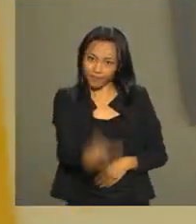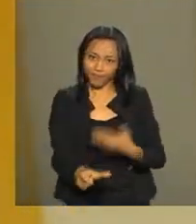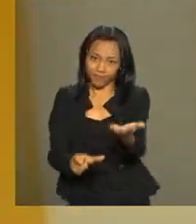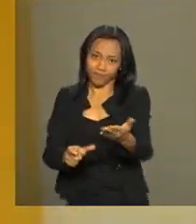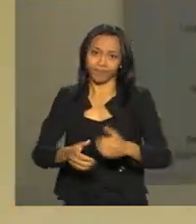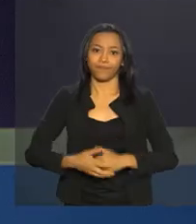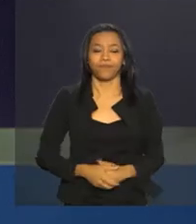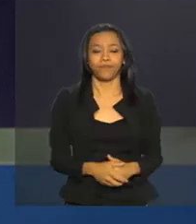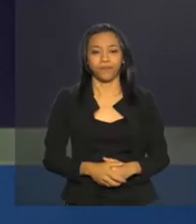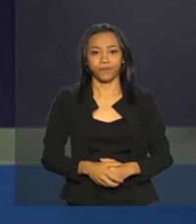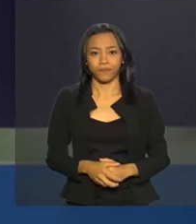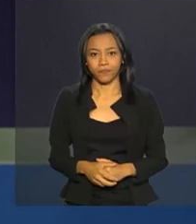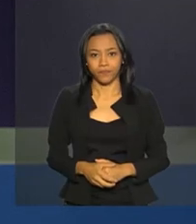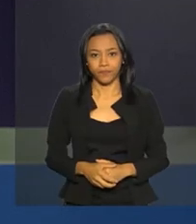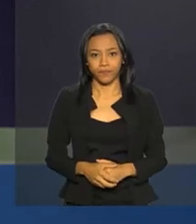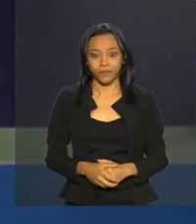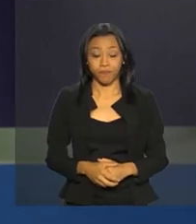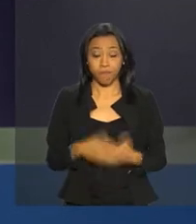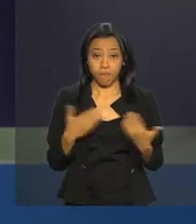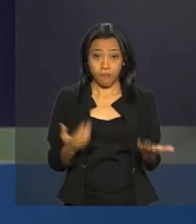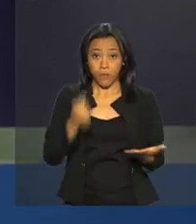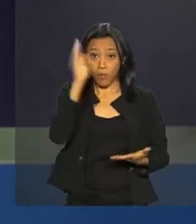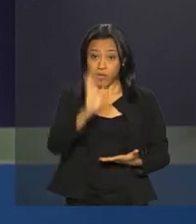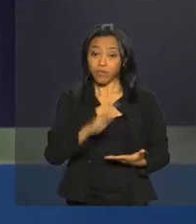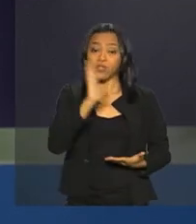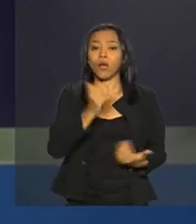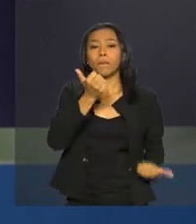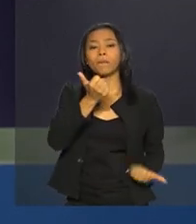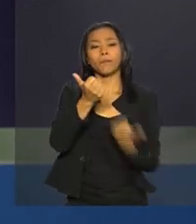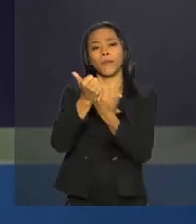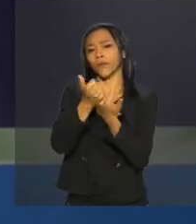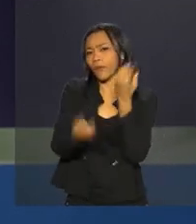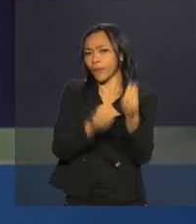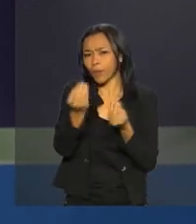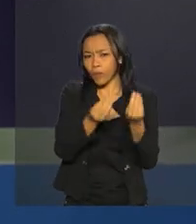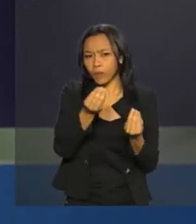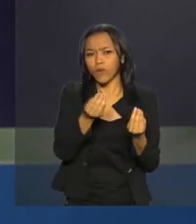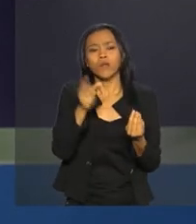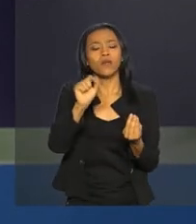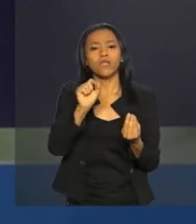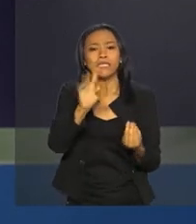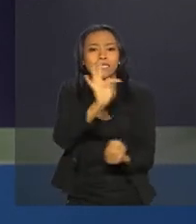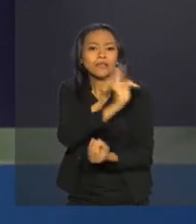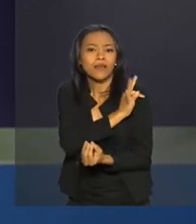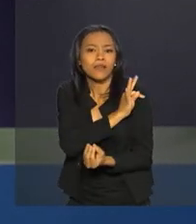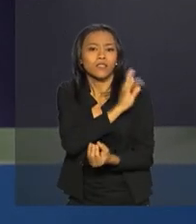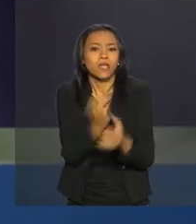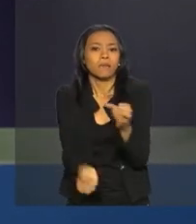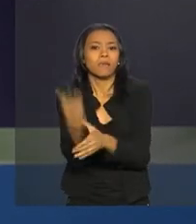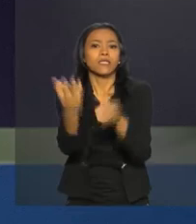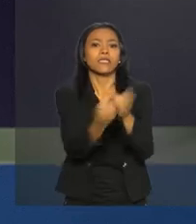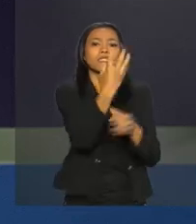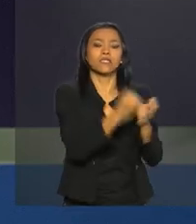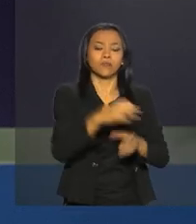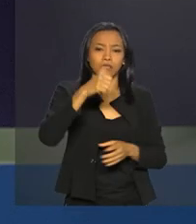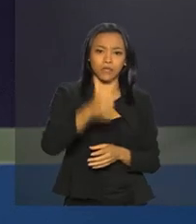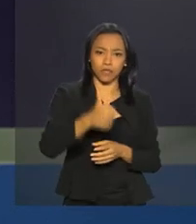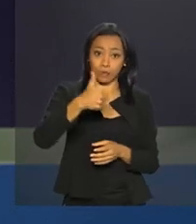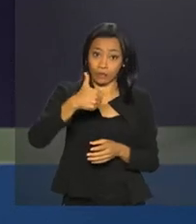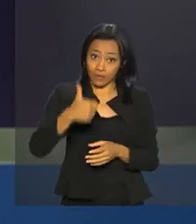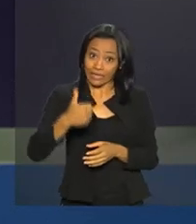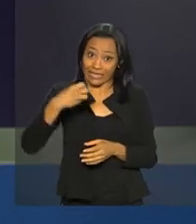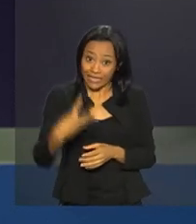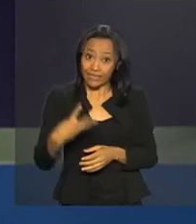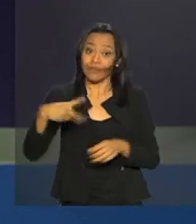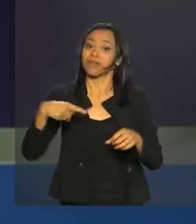Neto. O Brasil já apoiou, por meio da cooperação técnica, a implantação de 113 bancos de leite em